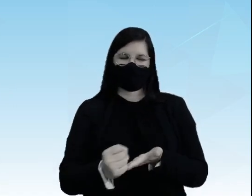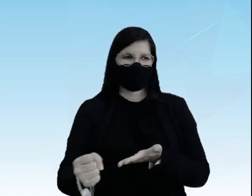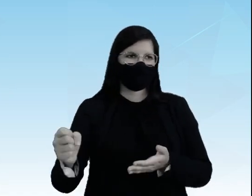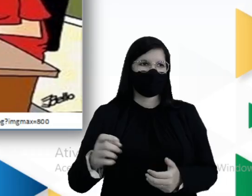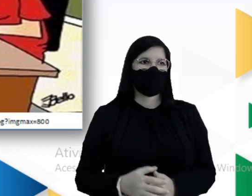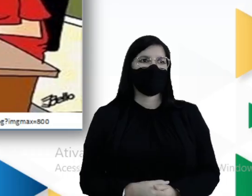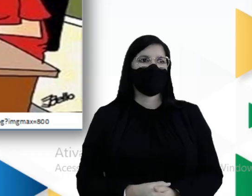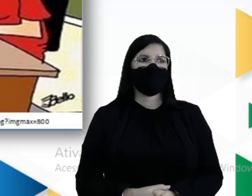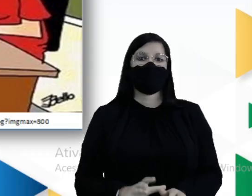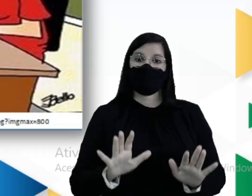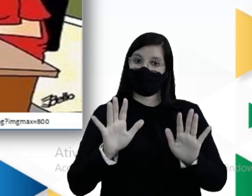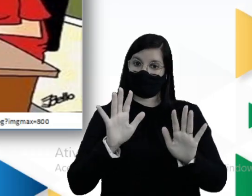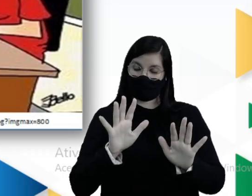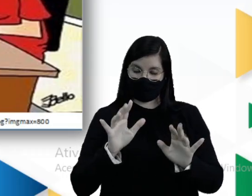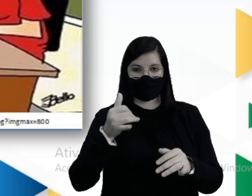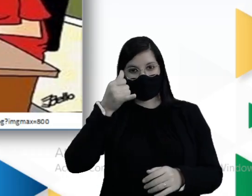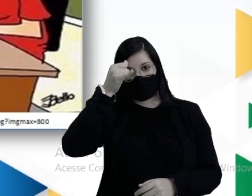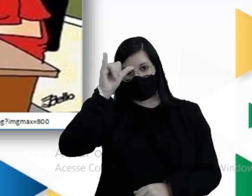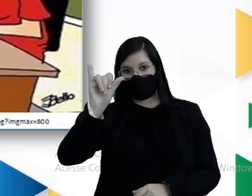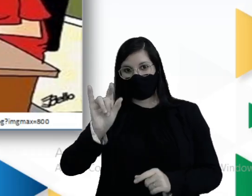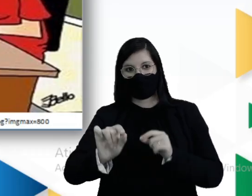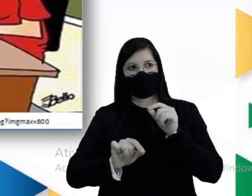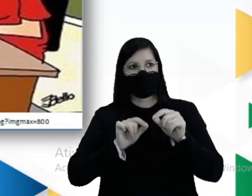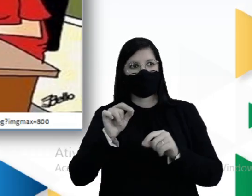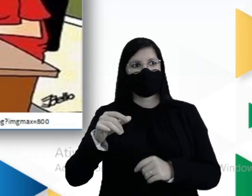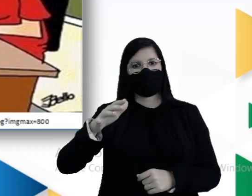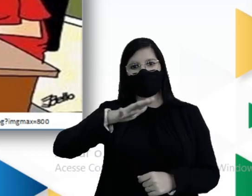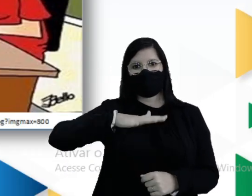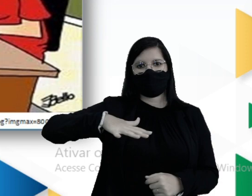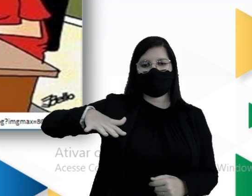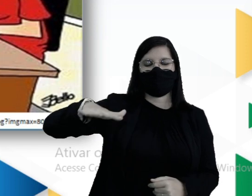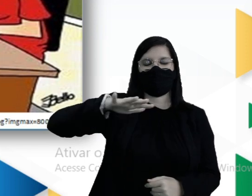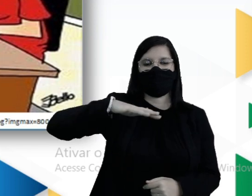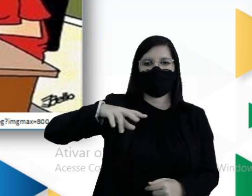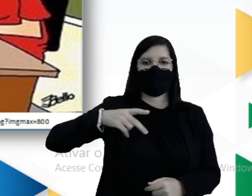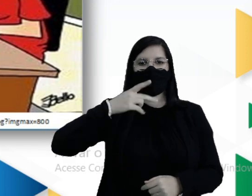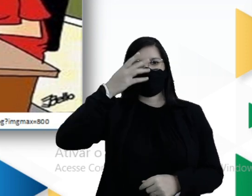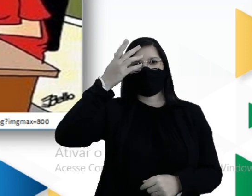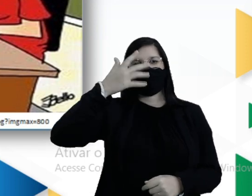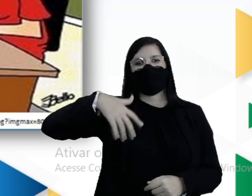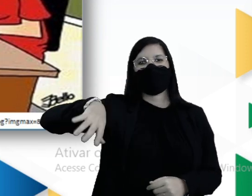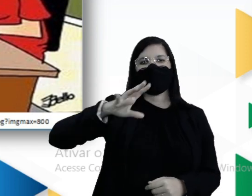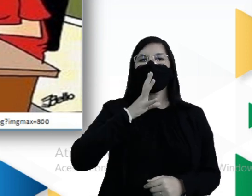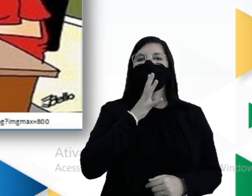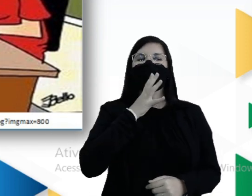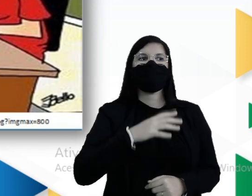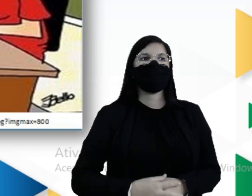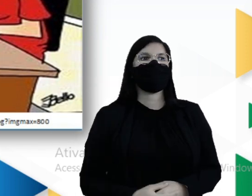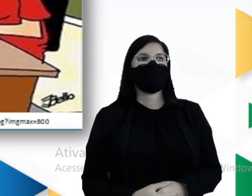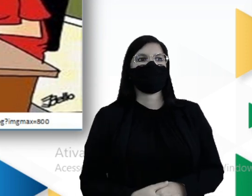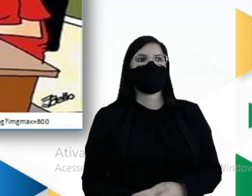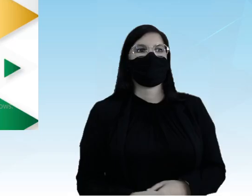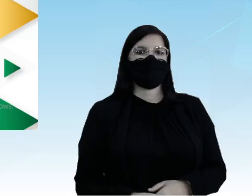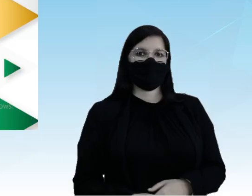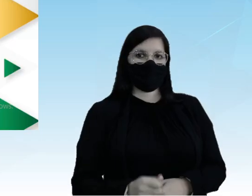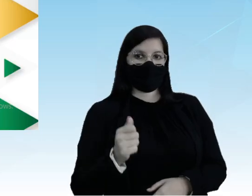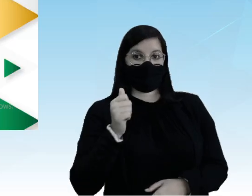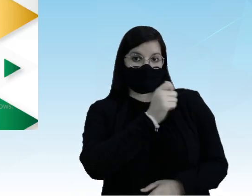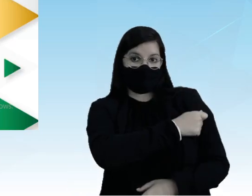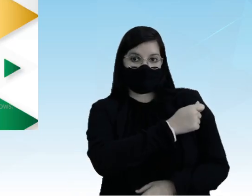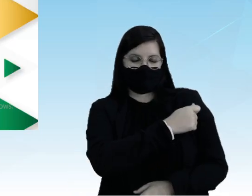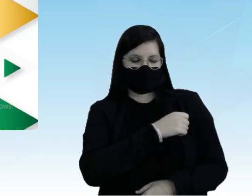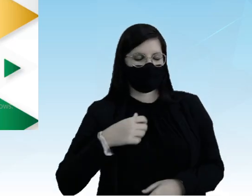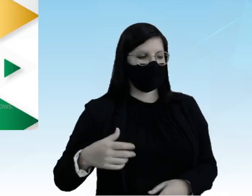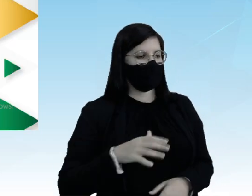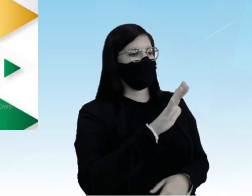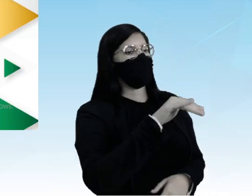que deve se evitar. Olhando para a tela, o nível coloquial popular. Veja se isso é cabível. O estudante chegou à professora e